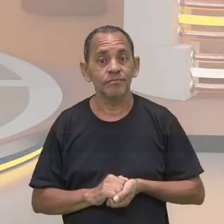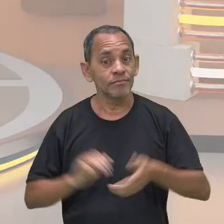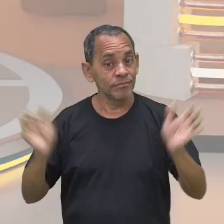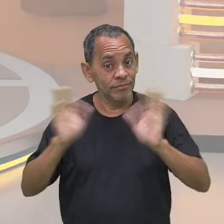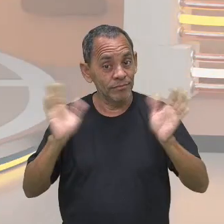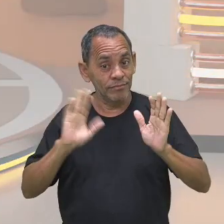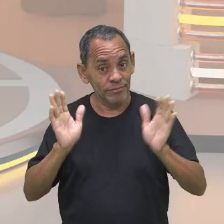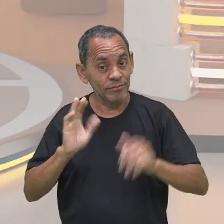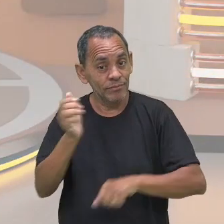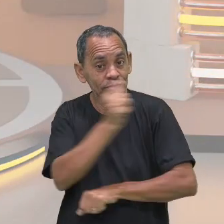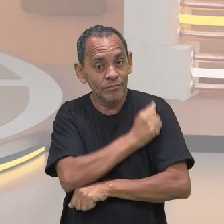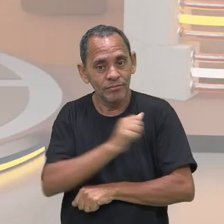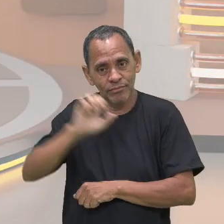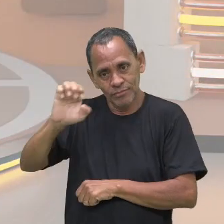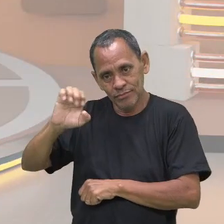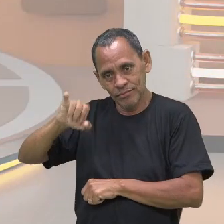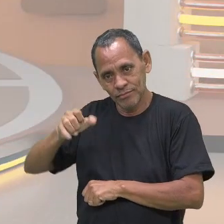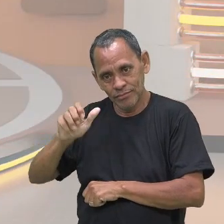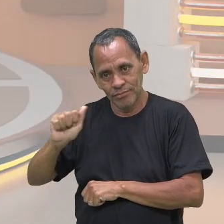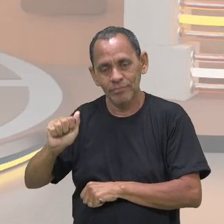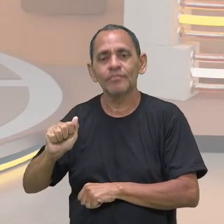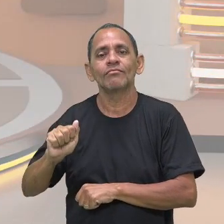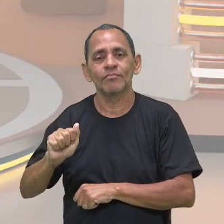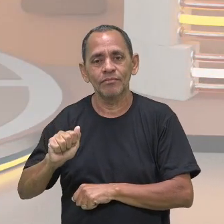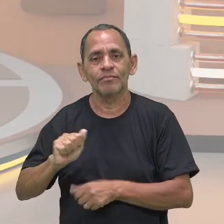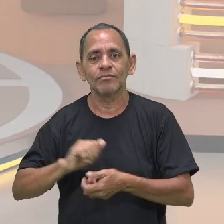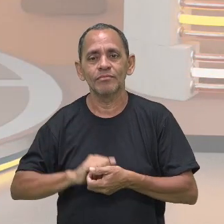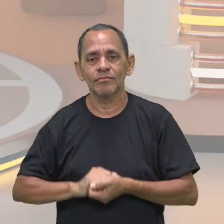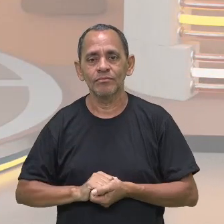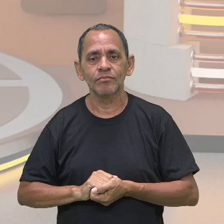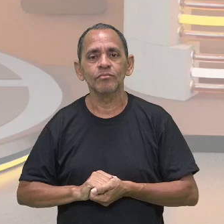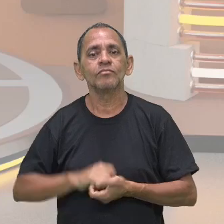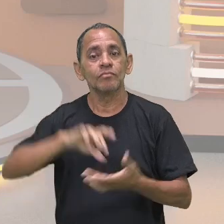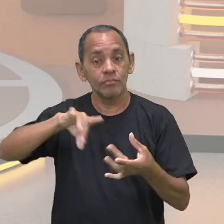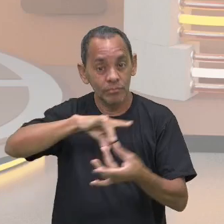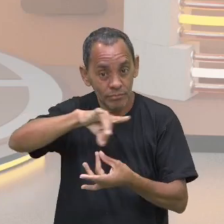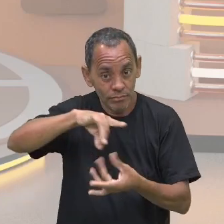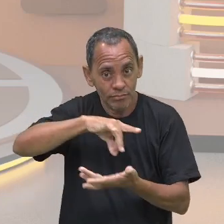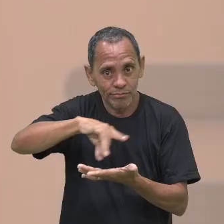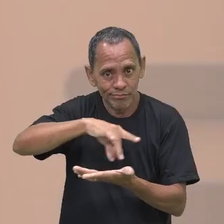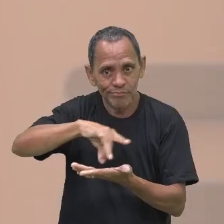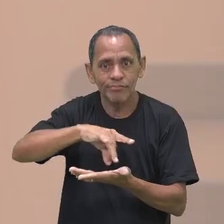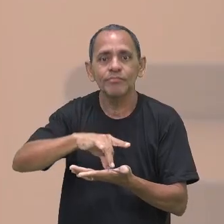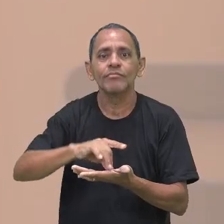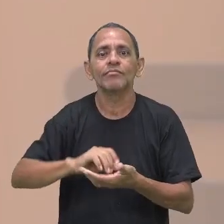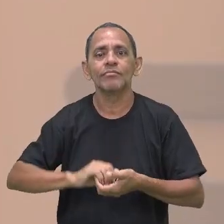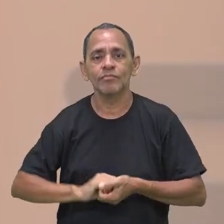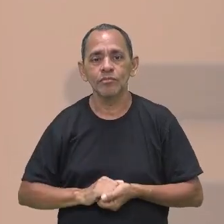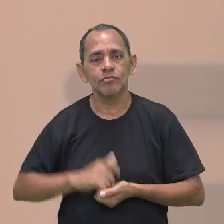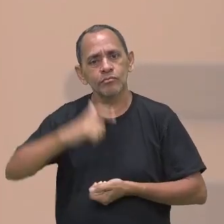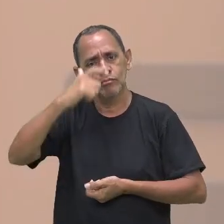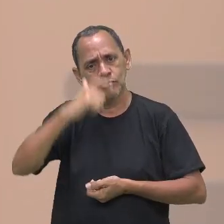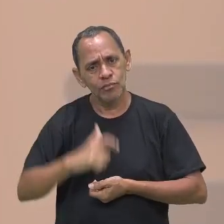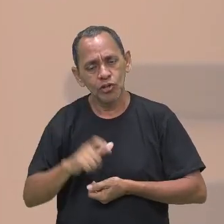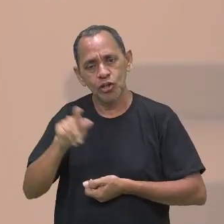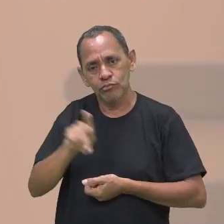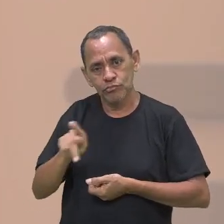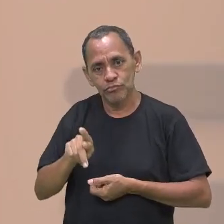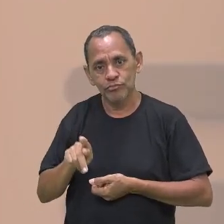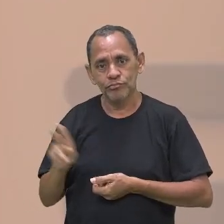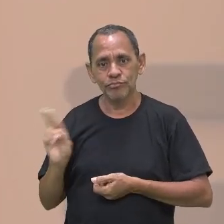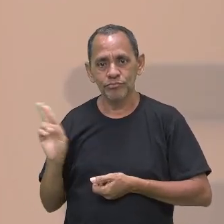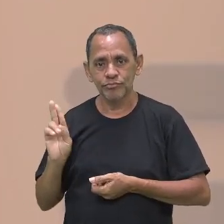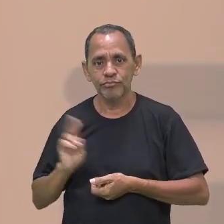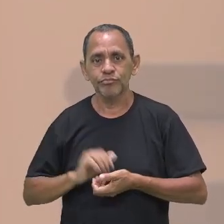Olá, turmas da EJA, Educação de Jovens e Adultos do Centro de Mídia de Educação do Amazonas. Eu sou o professor Josino Malagueta,